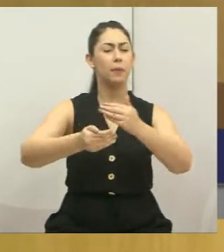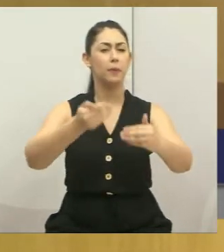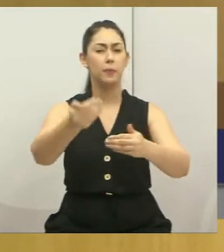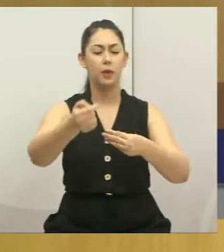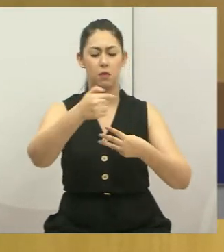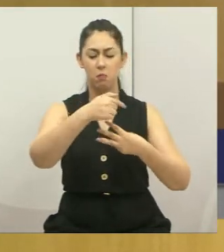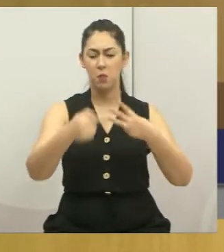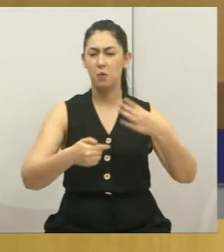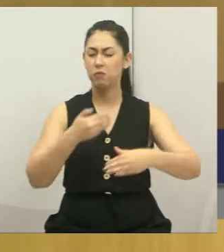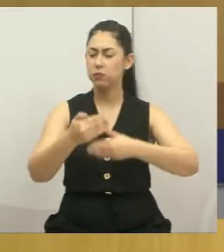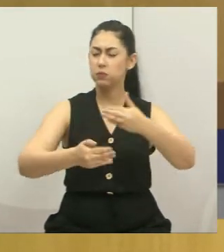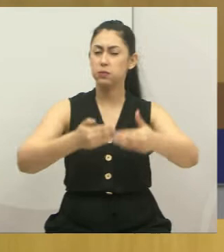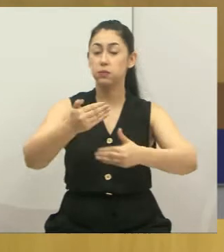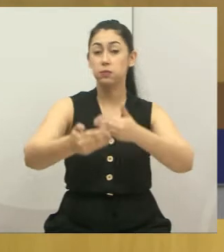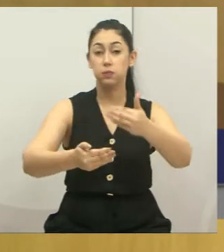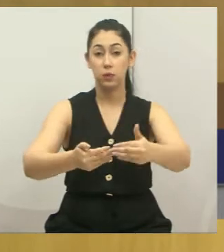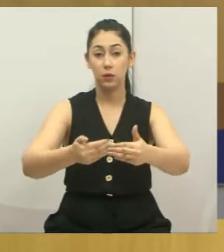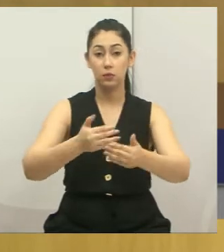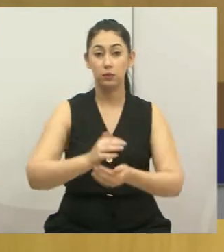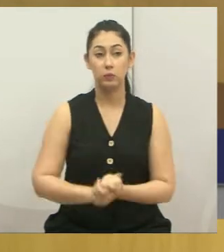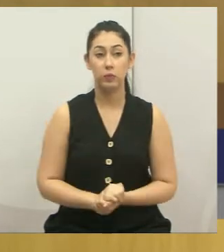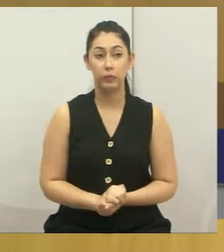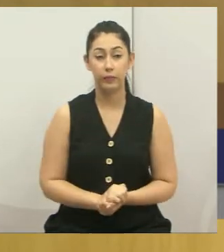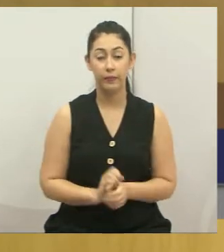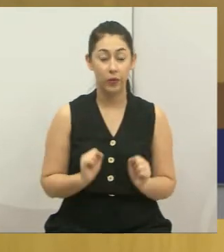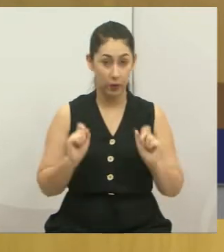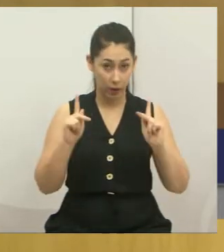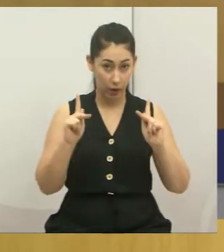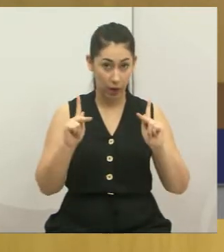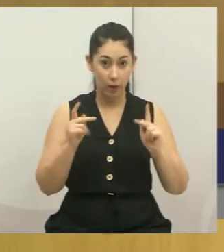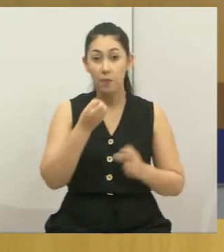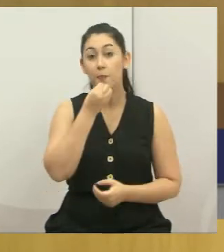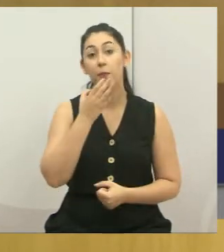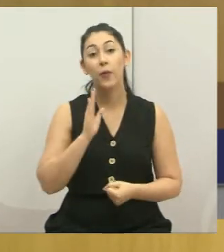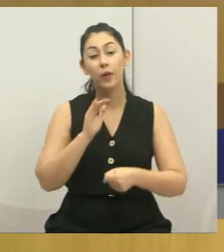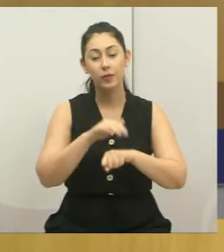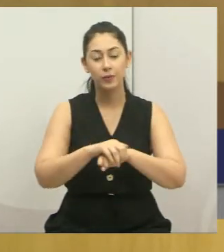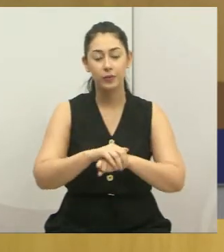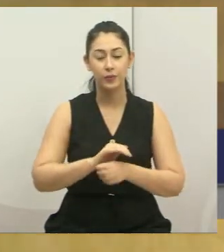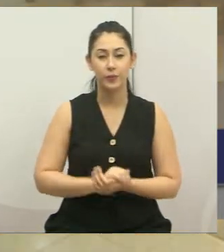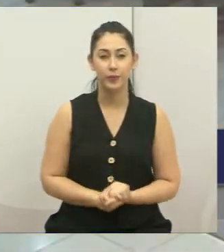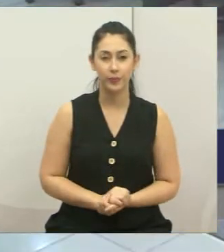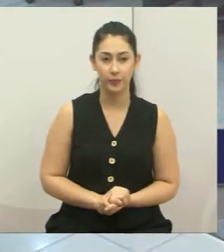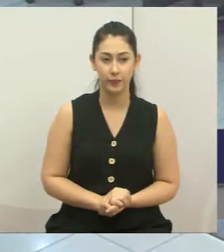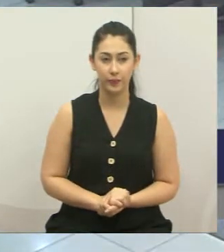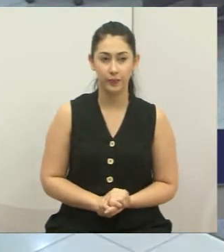do plano de saneamento básico do município. Tá ok? Boa noite a todos.